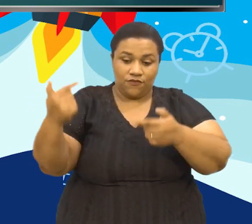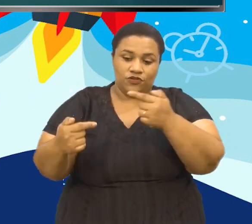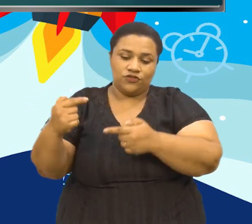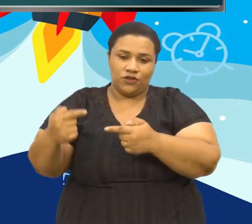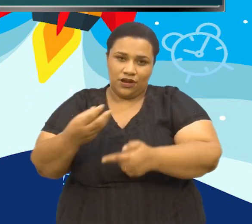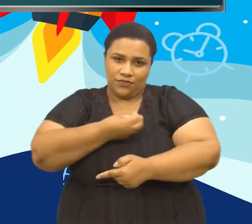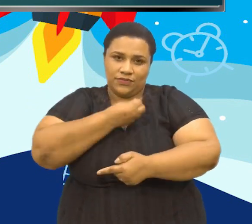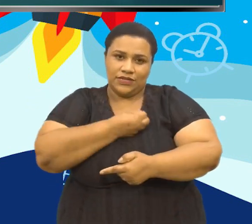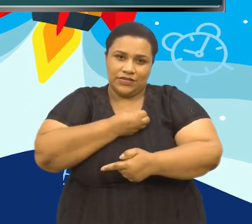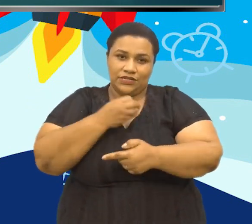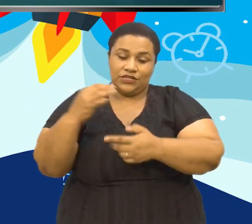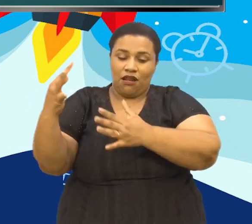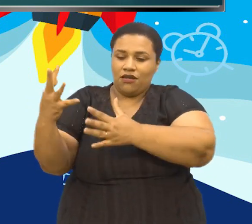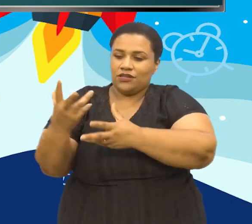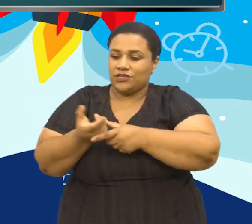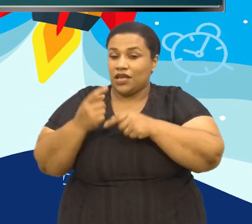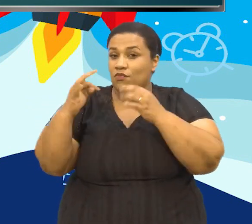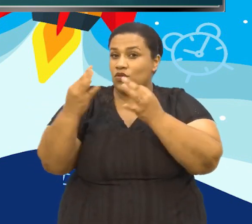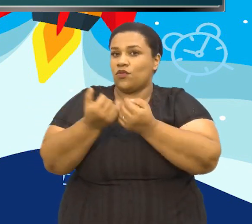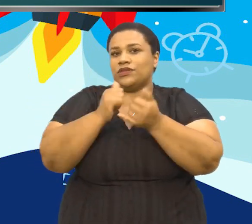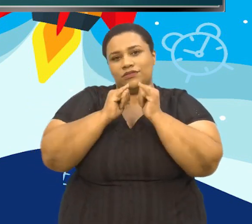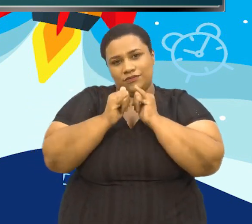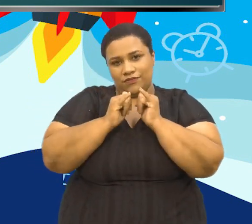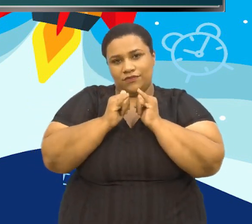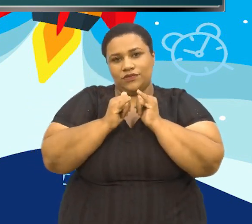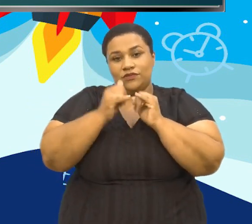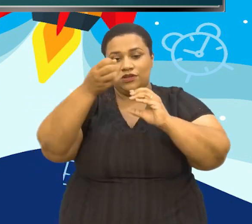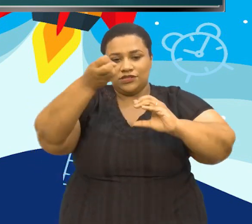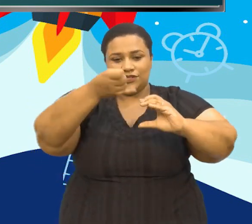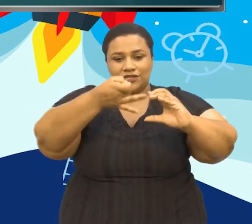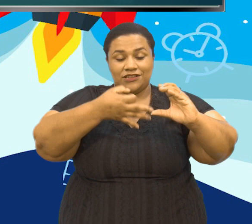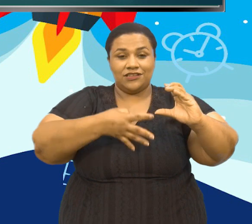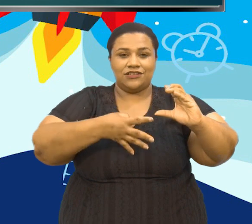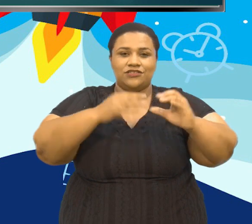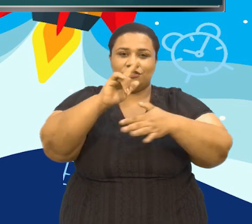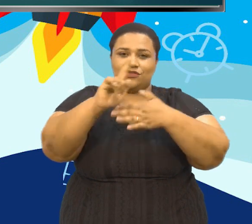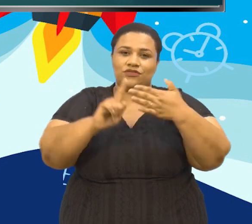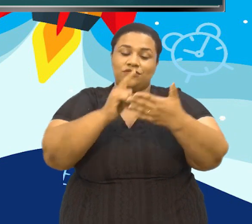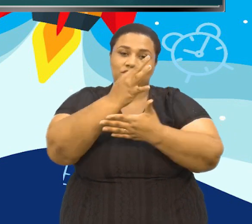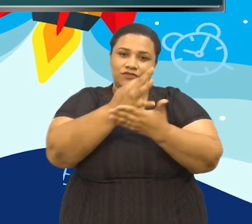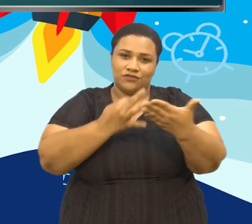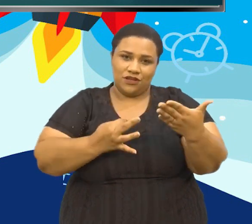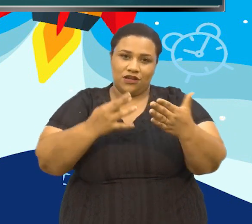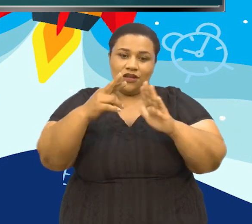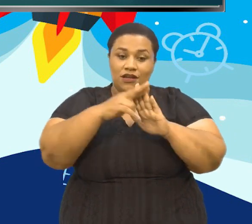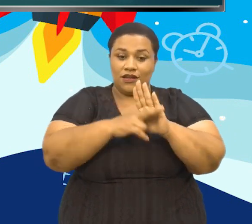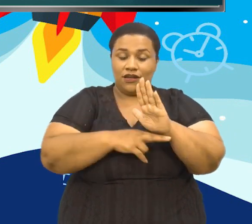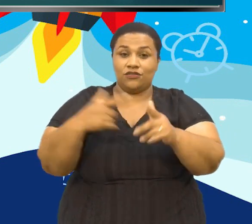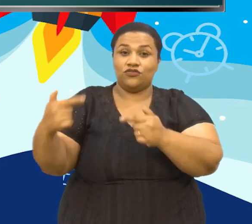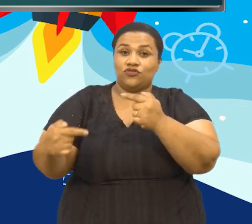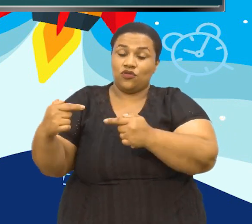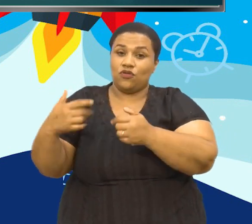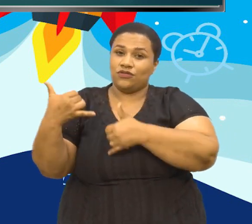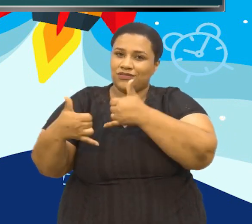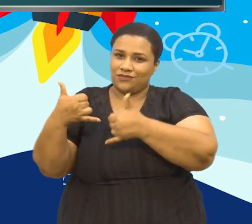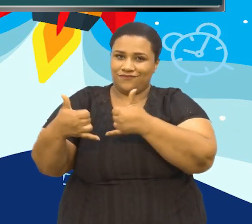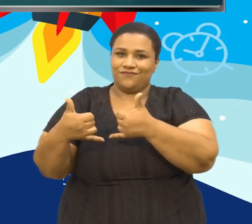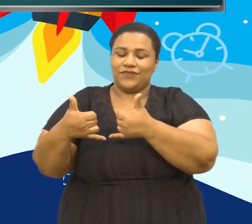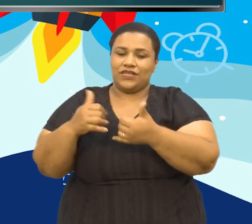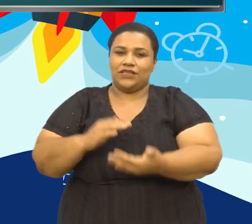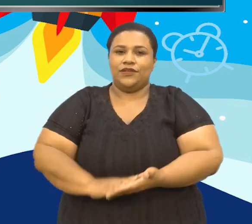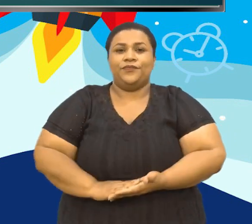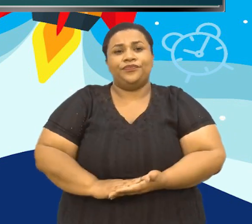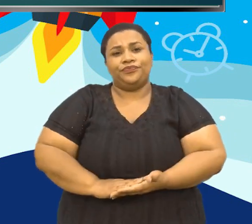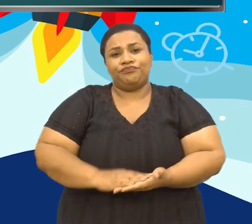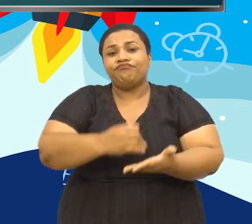instruções. Então, essas são as principais características do gênero textual, regras de jogo e brincadeiras.